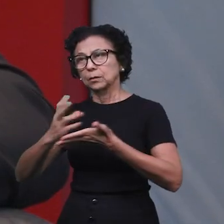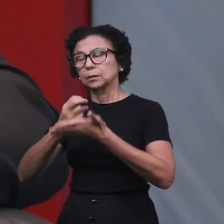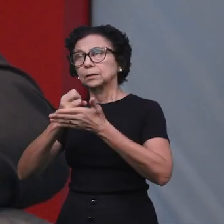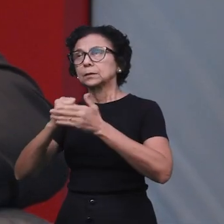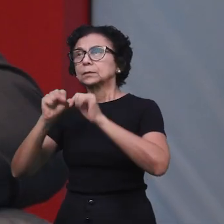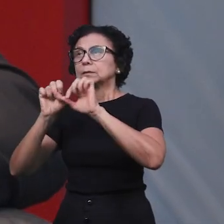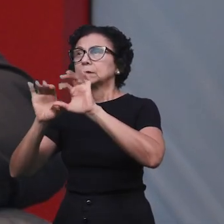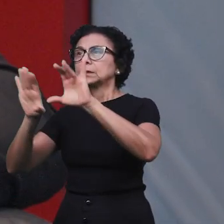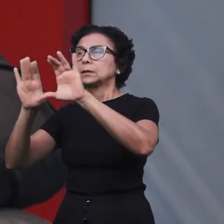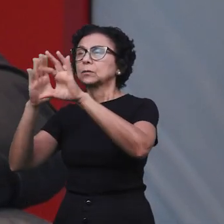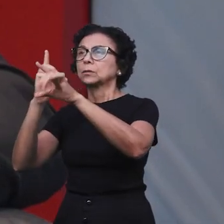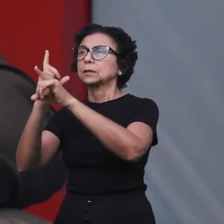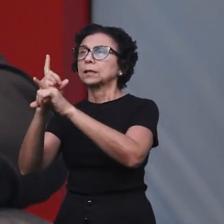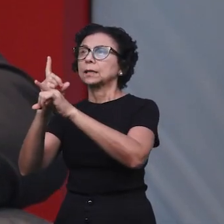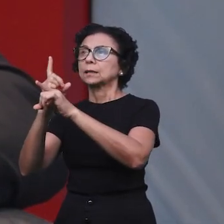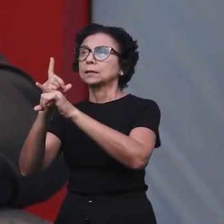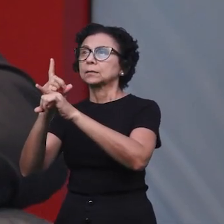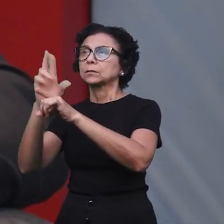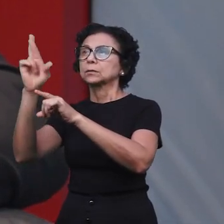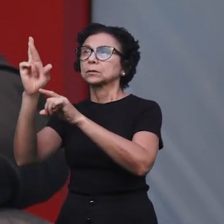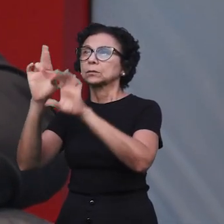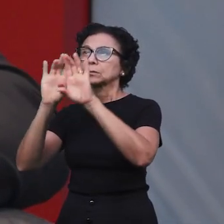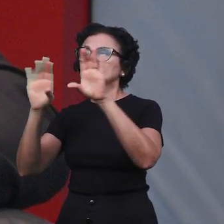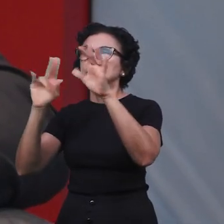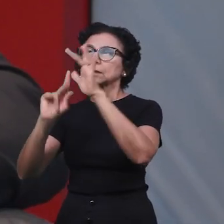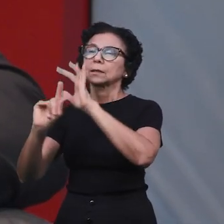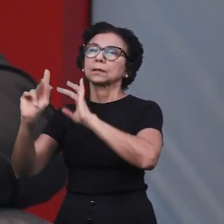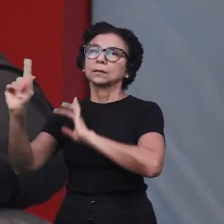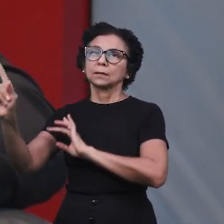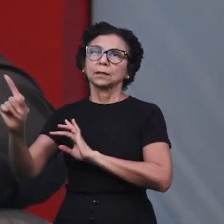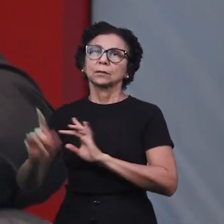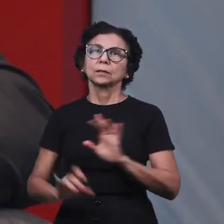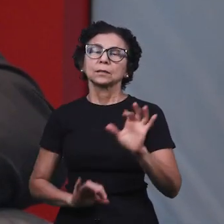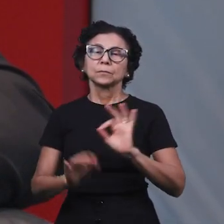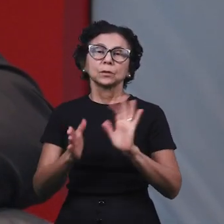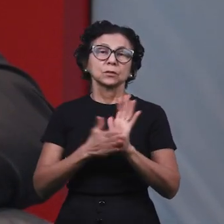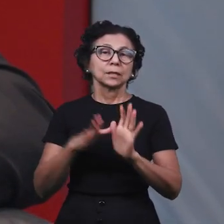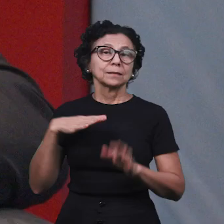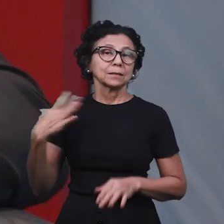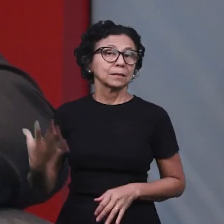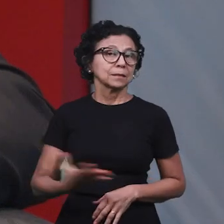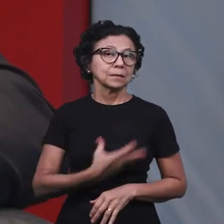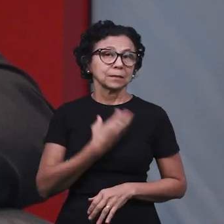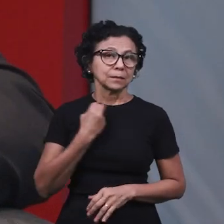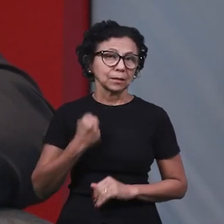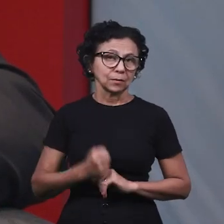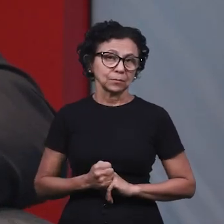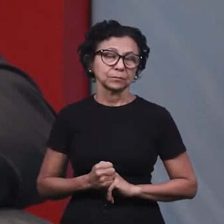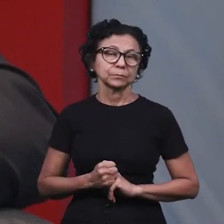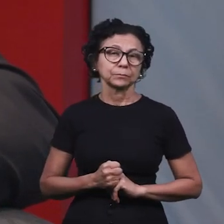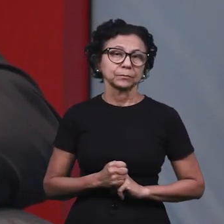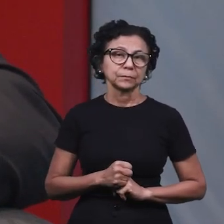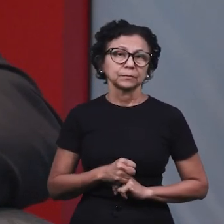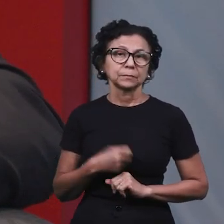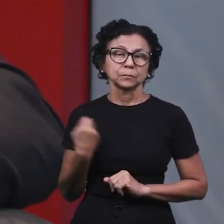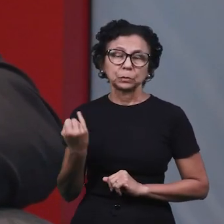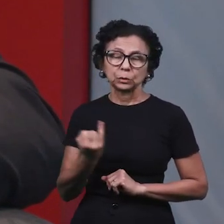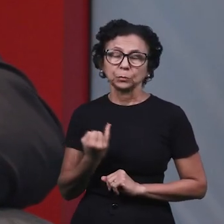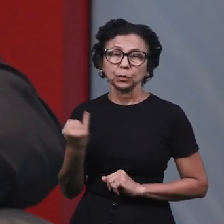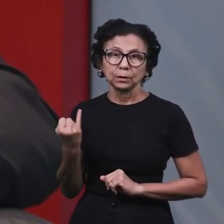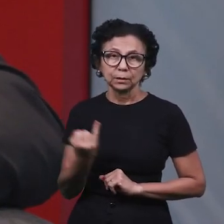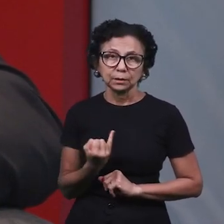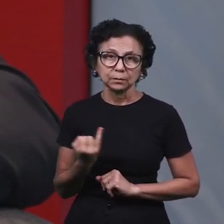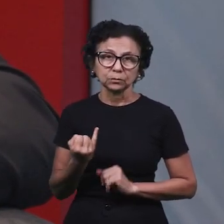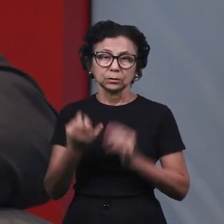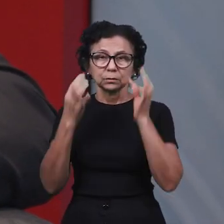para o Senhor morar com Ele na eternidade. Este projeto de salvação, ele precisa ficar evidente na nossa vida. Mas